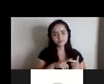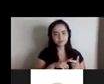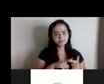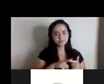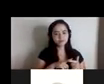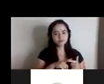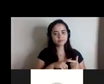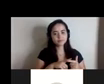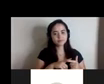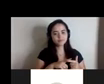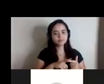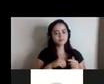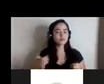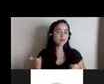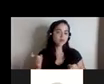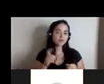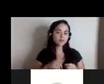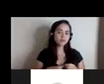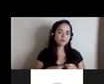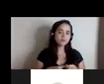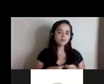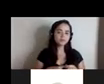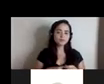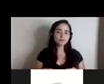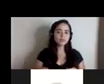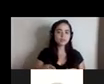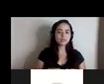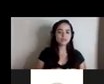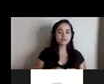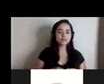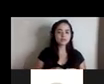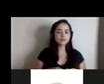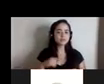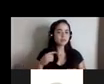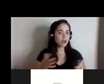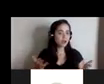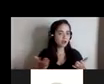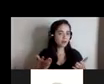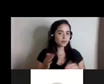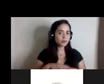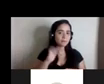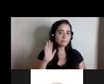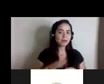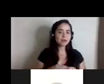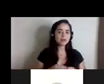Recuperar os rostos. Eu acho que isso, para mim, nesse momento, é o mais